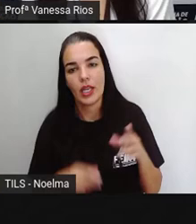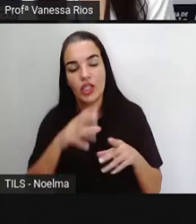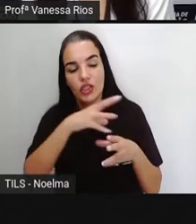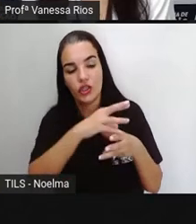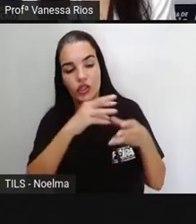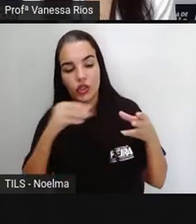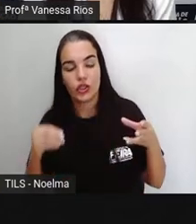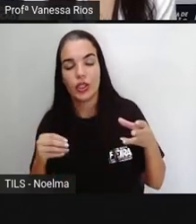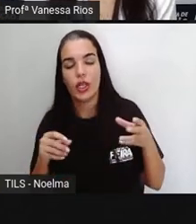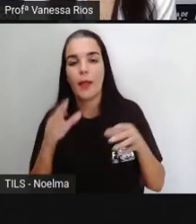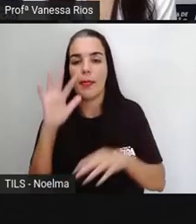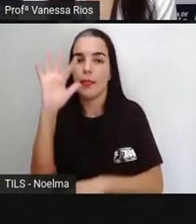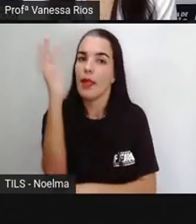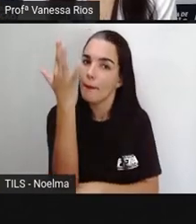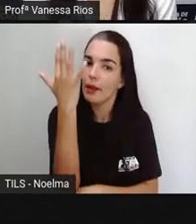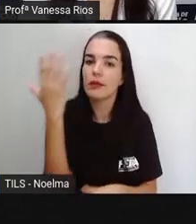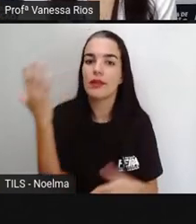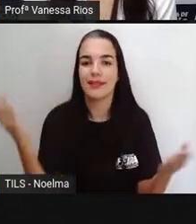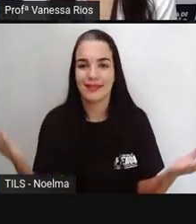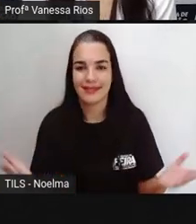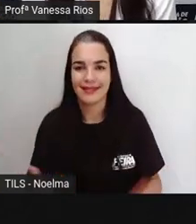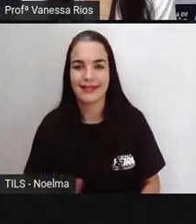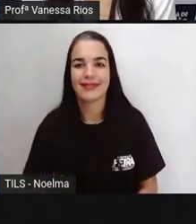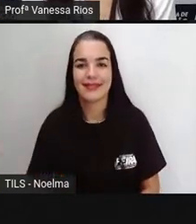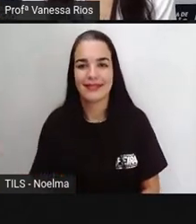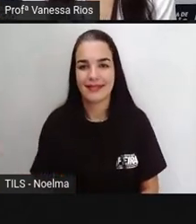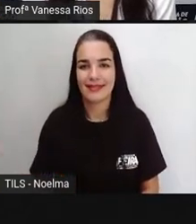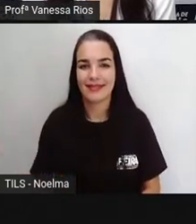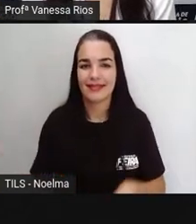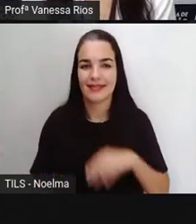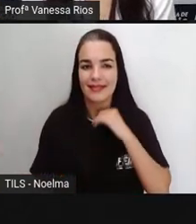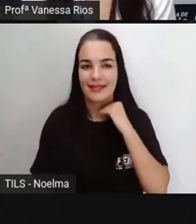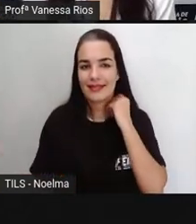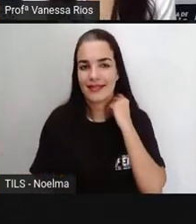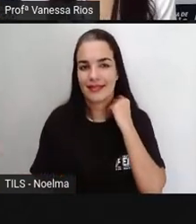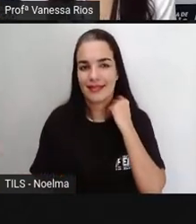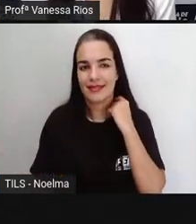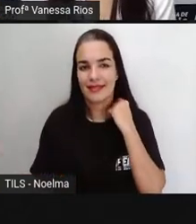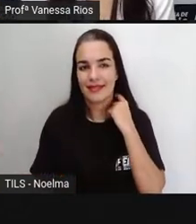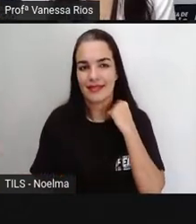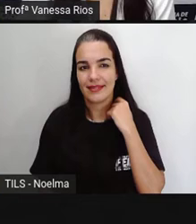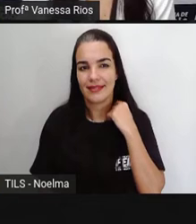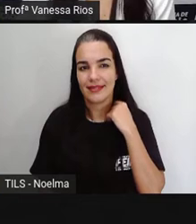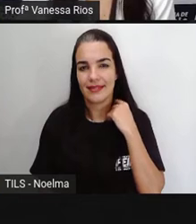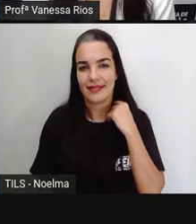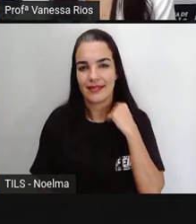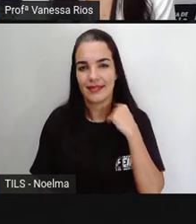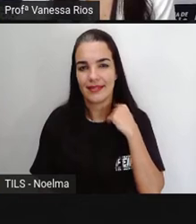o material que tem aí do leite, da seiva, né, de uma árvore.